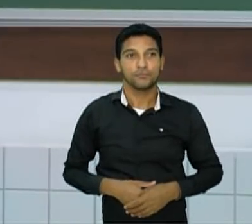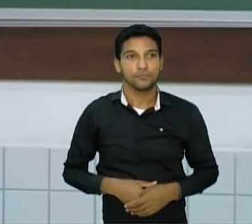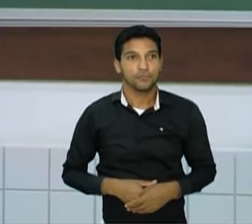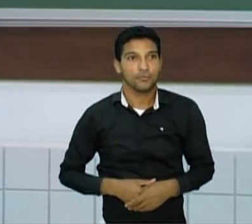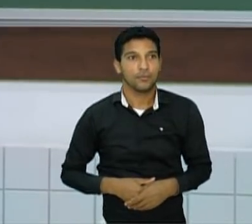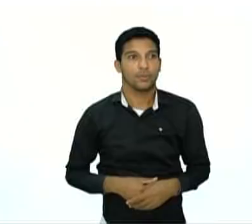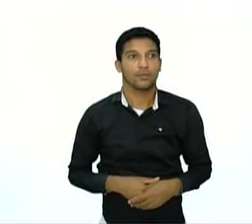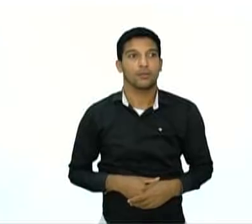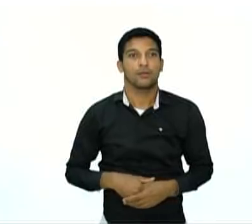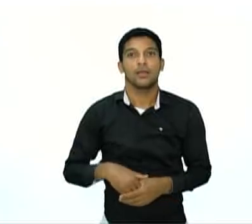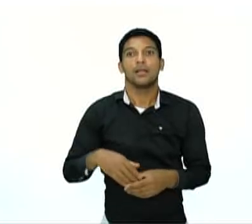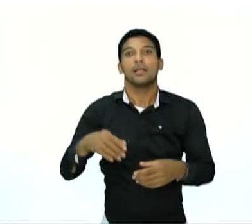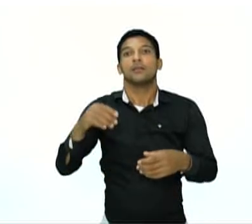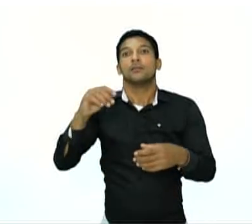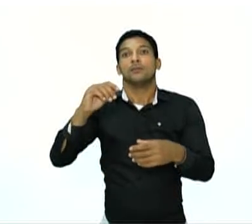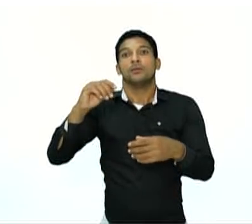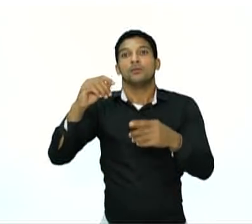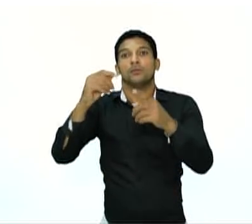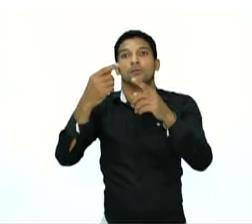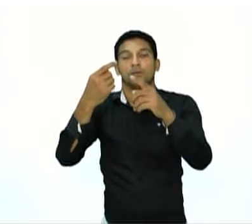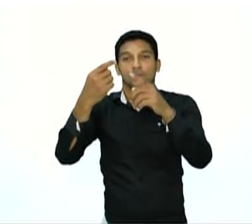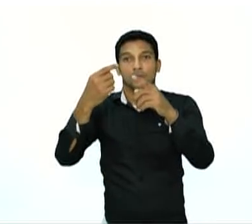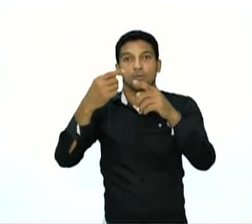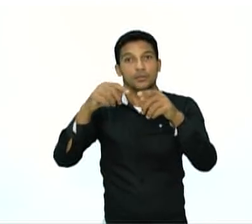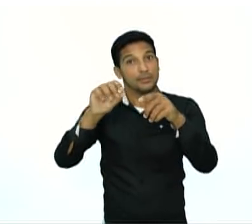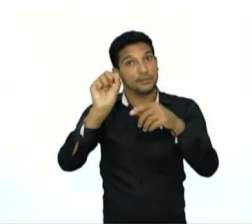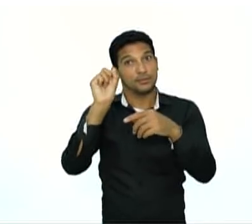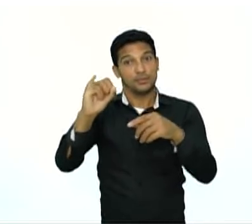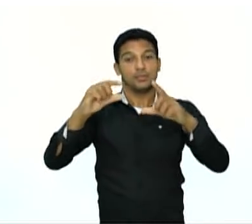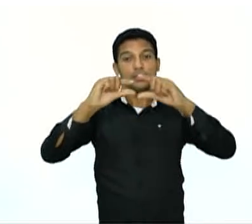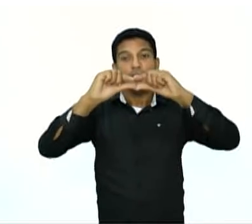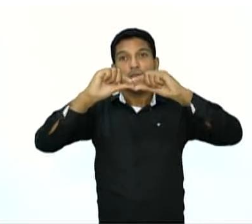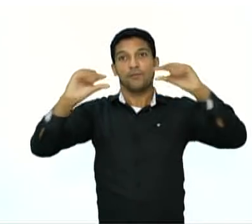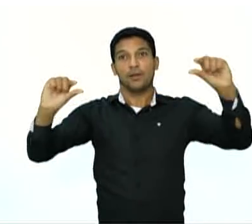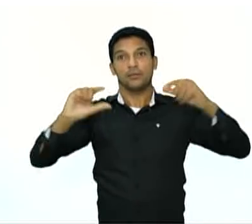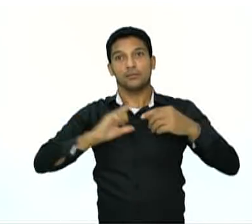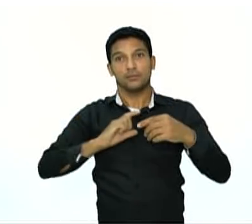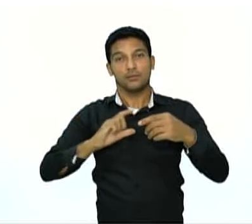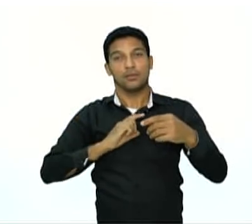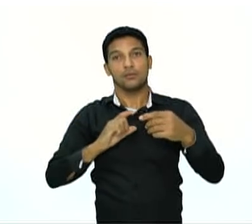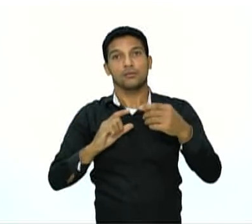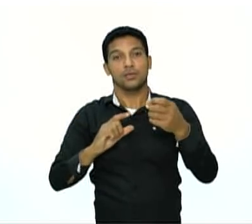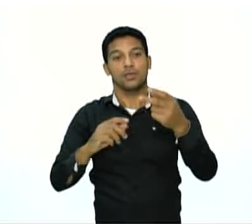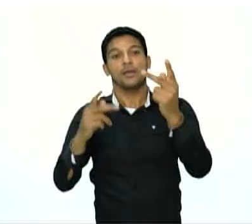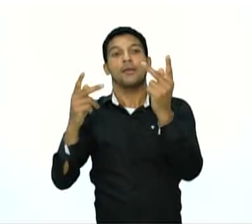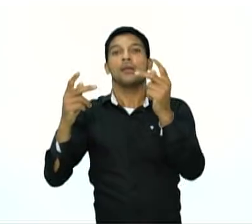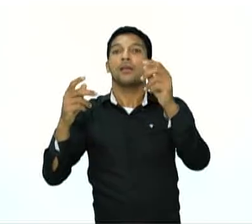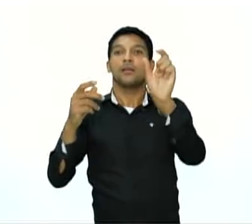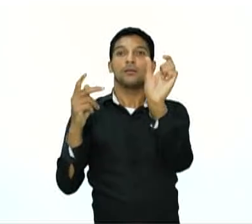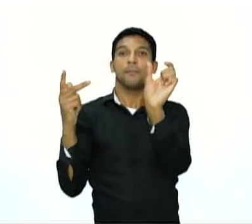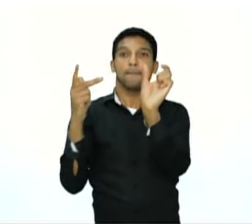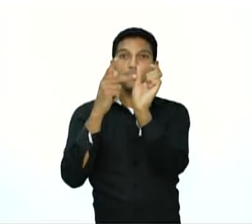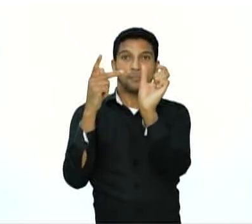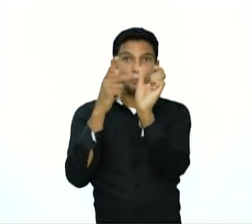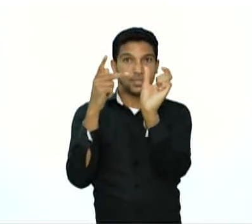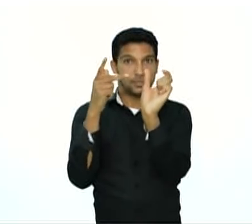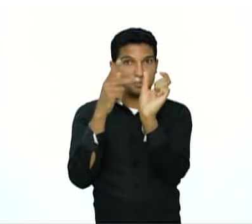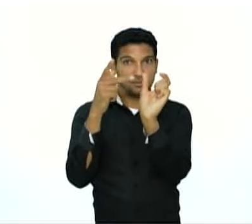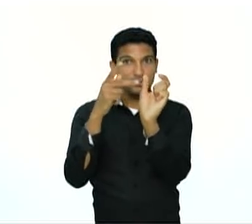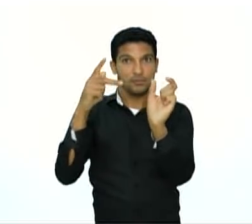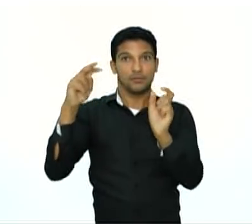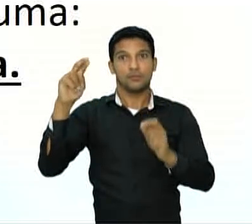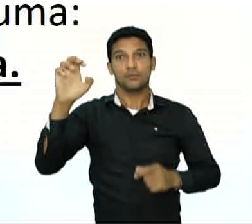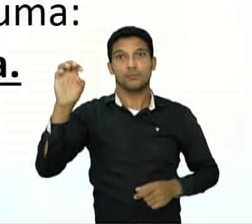oração subordinada exerça a função de predicativo do sujeito, teremos uma oração subordinada substantiva